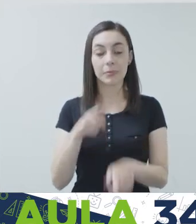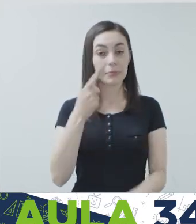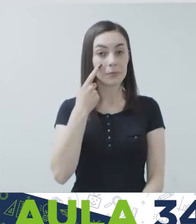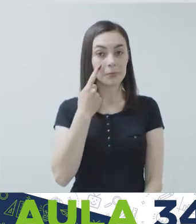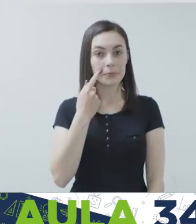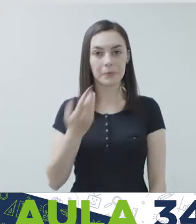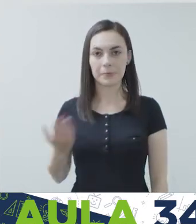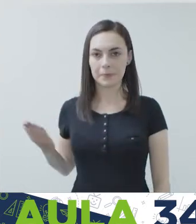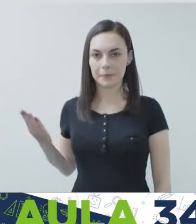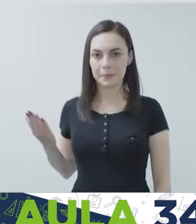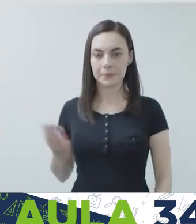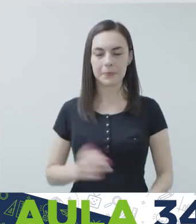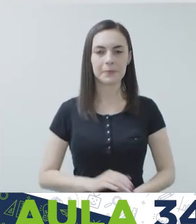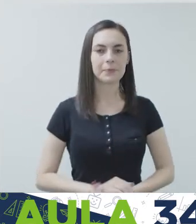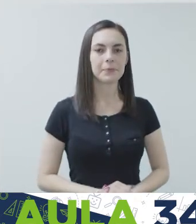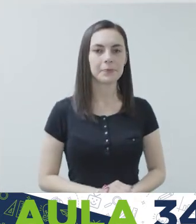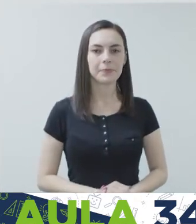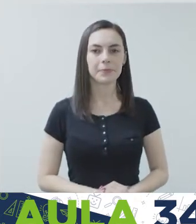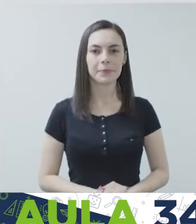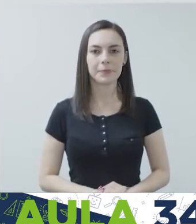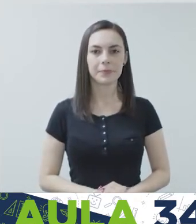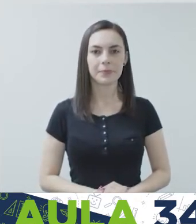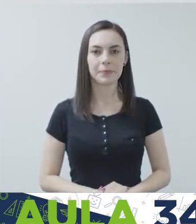lá. Número